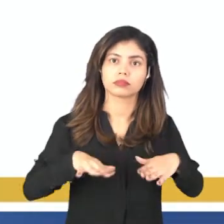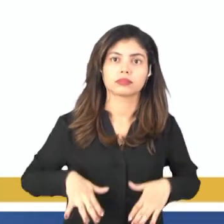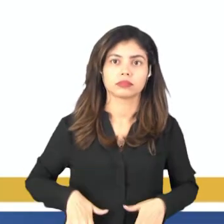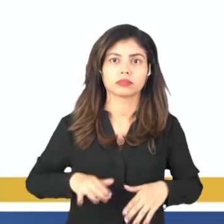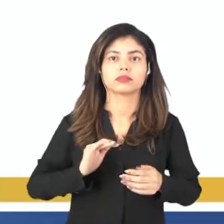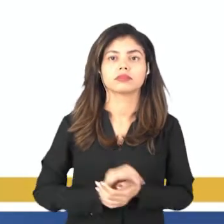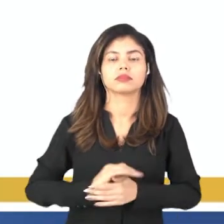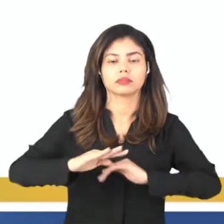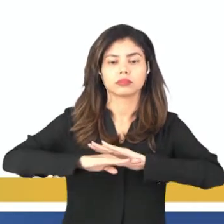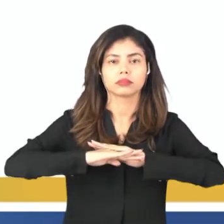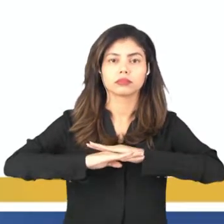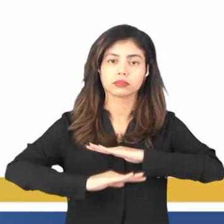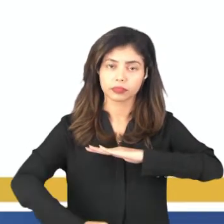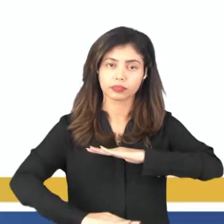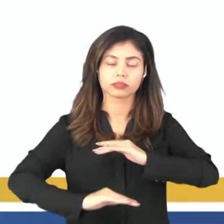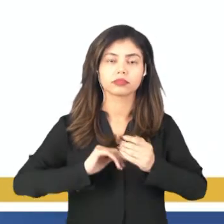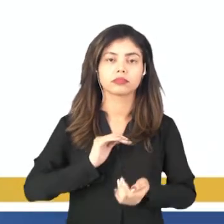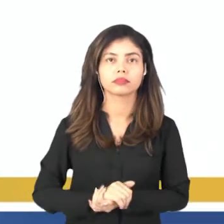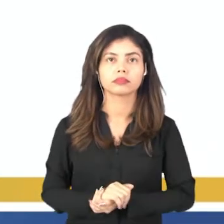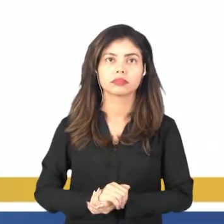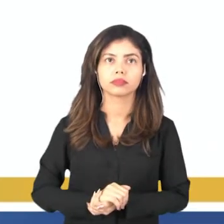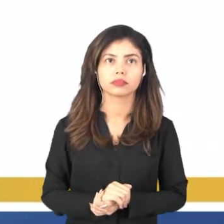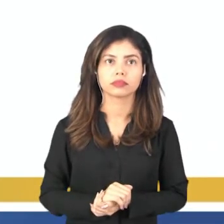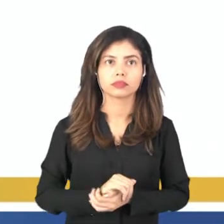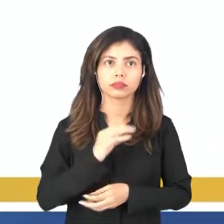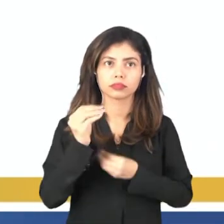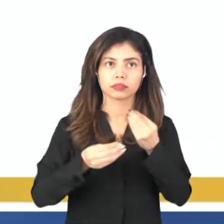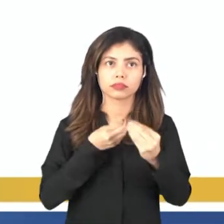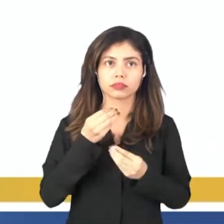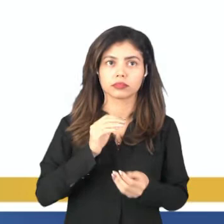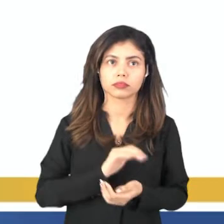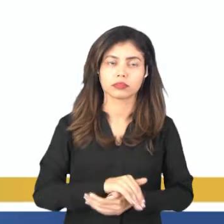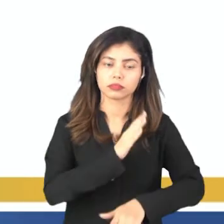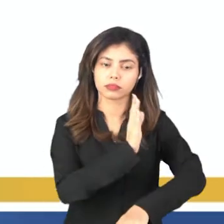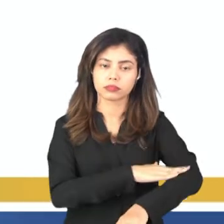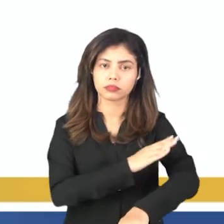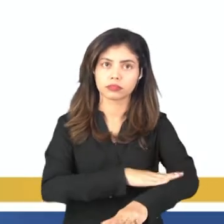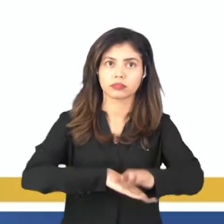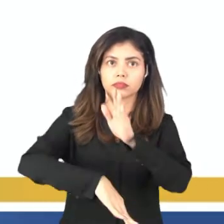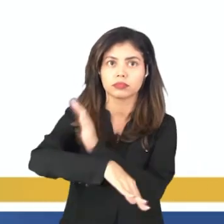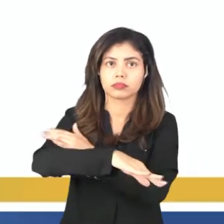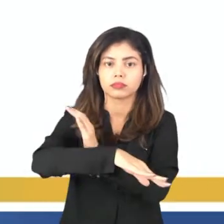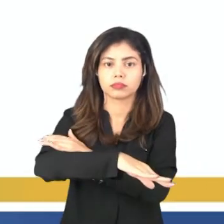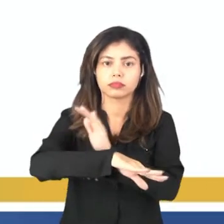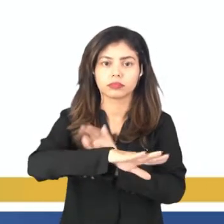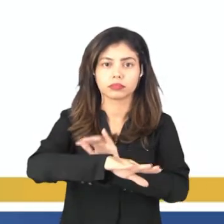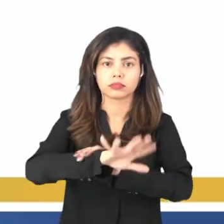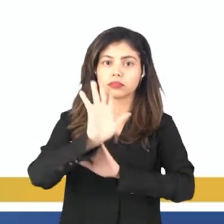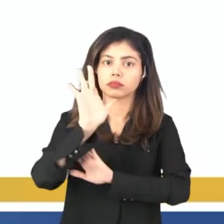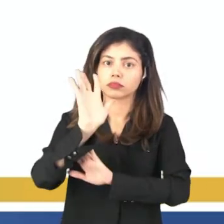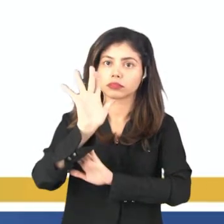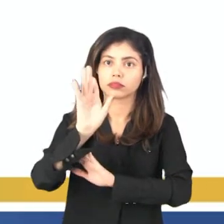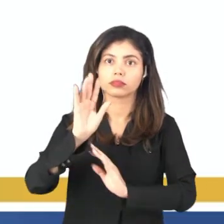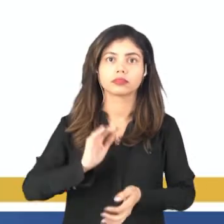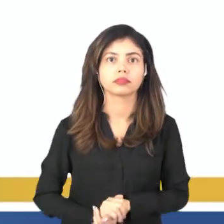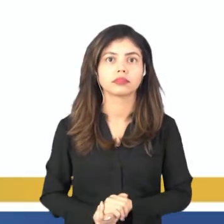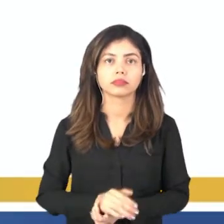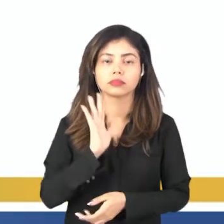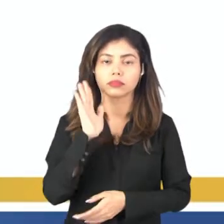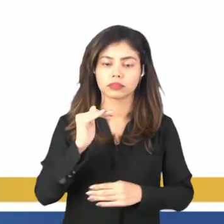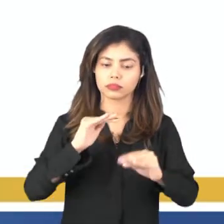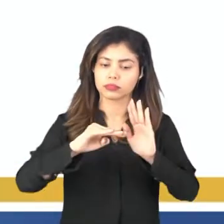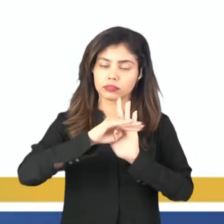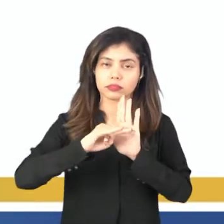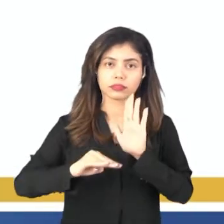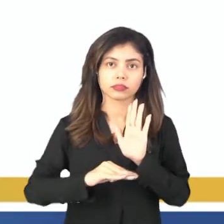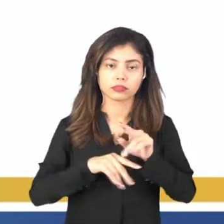membros inferiores, né? Nos membros superiores, como eu já falei, a gente tem o braço, tem o antebraço, tem a mão. Já nos inferiores, a